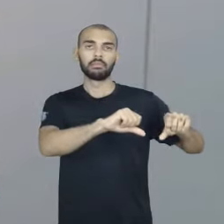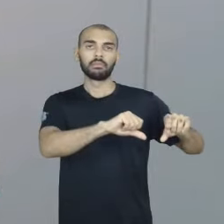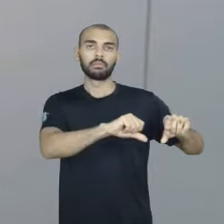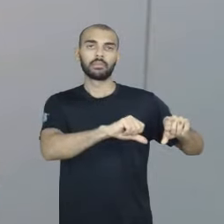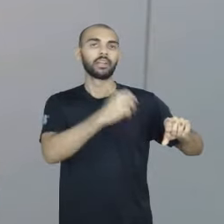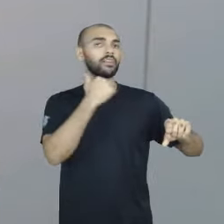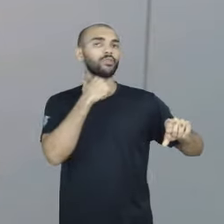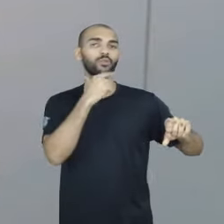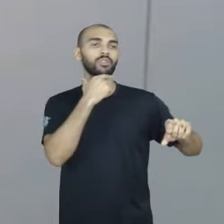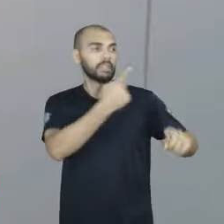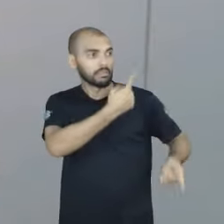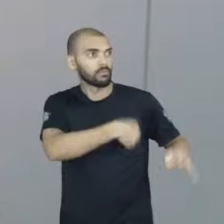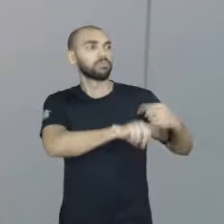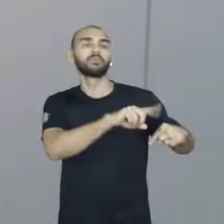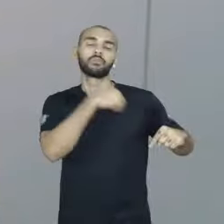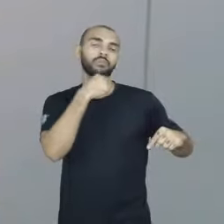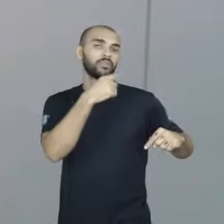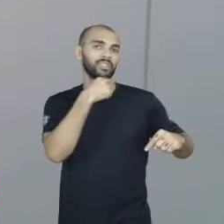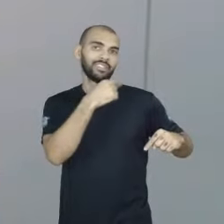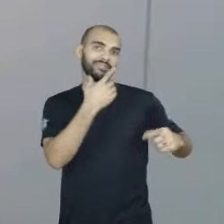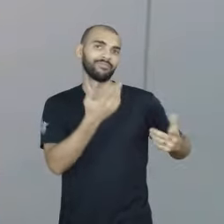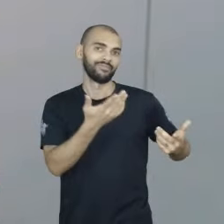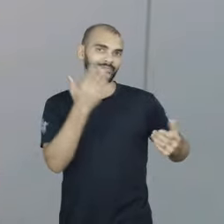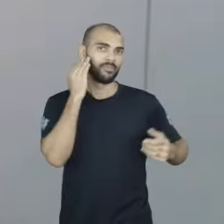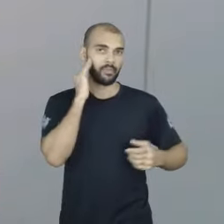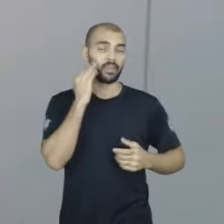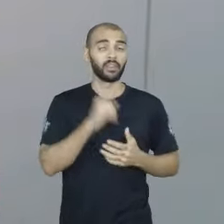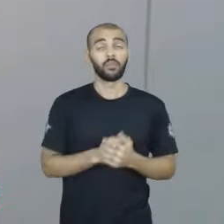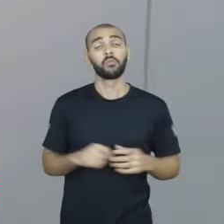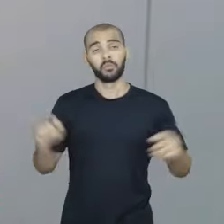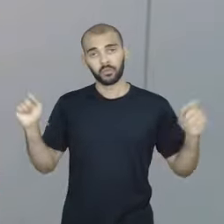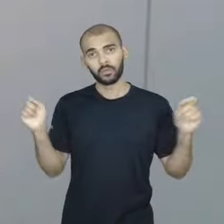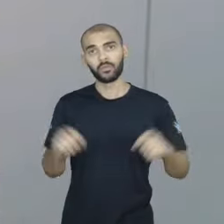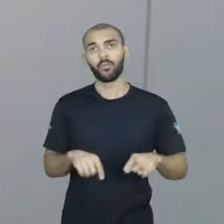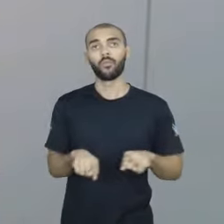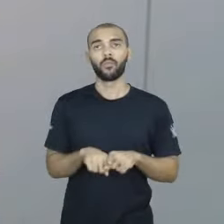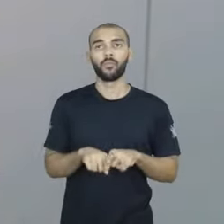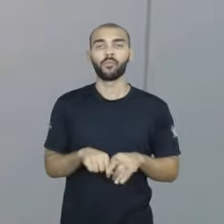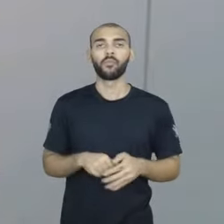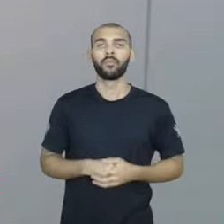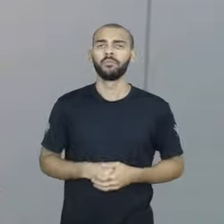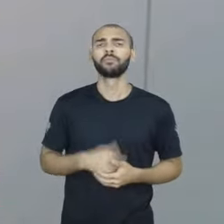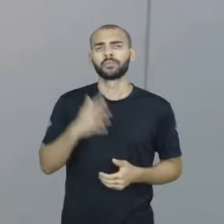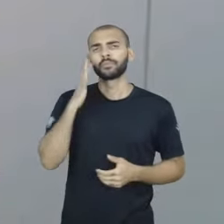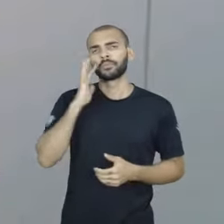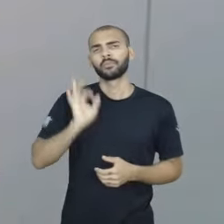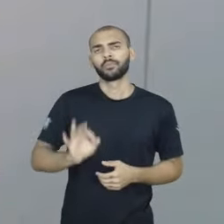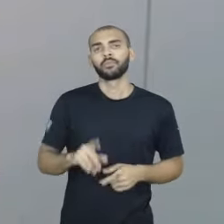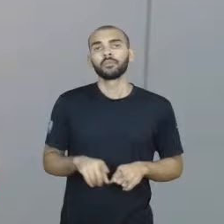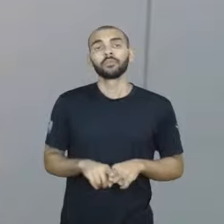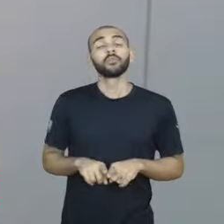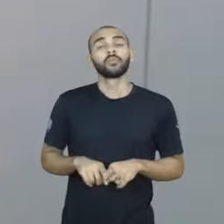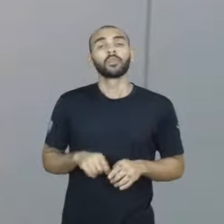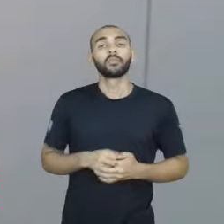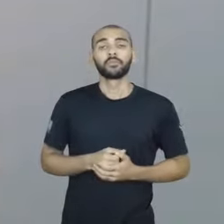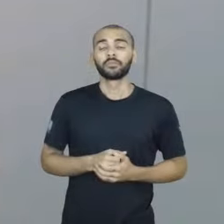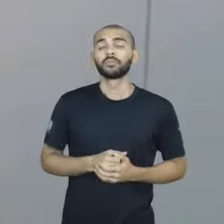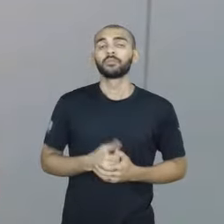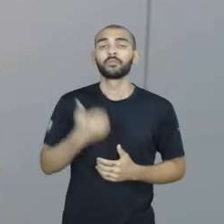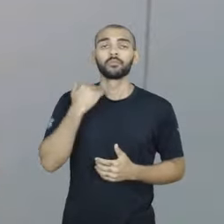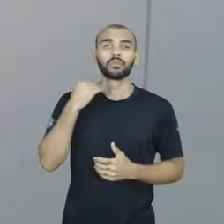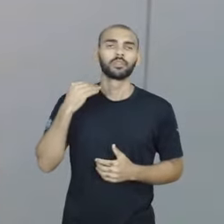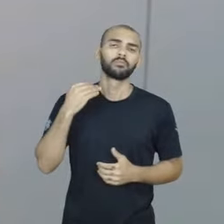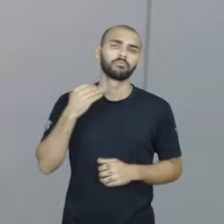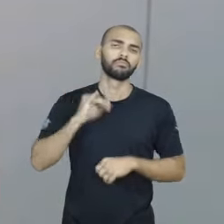crescimento econômico. Então, há bastante espaço ainda. Eu tenho certeza que o Banco Central vai avaliar o melhor ritmo e a melhor